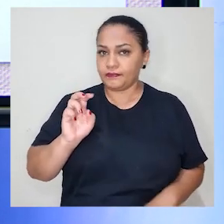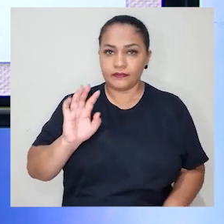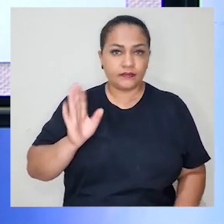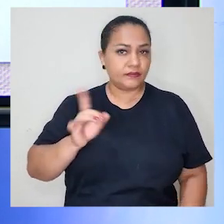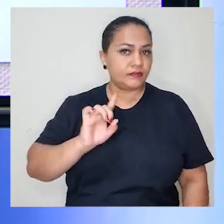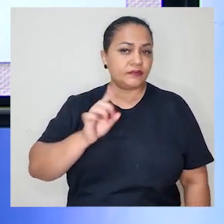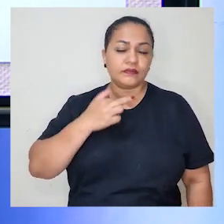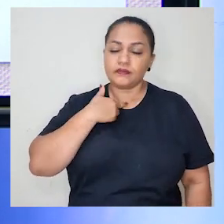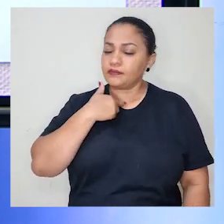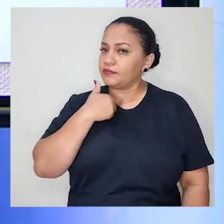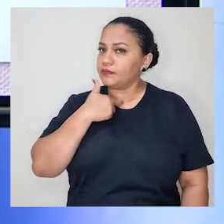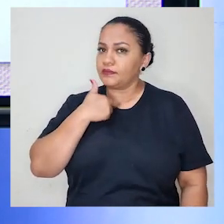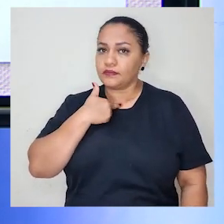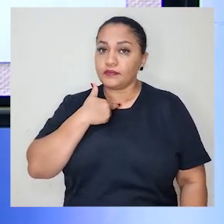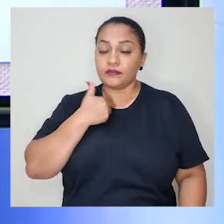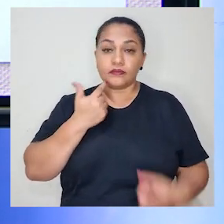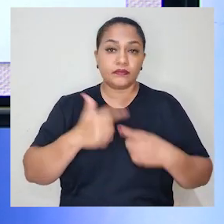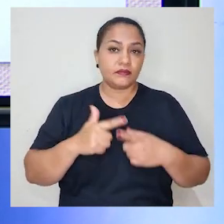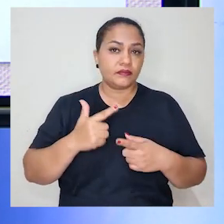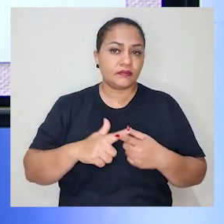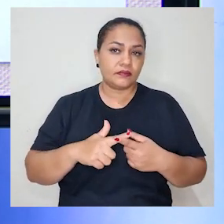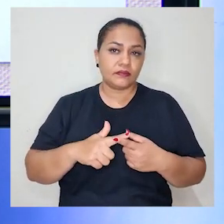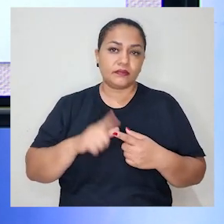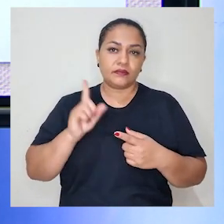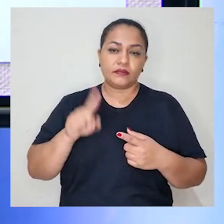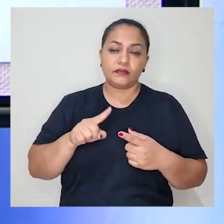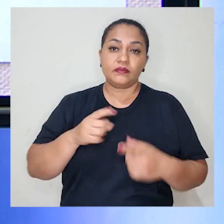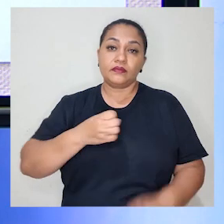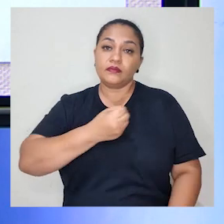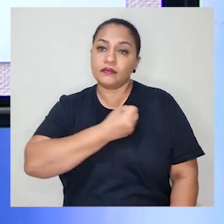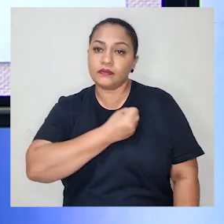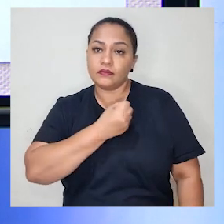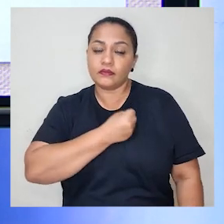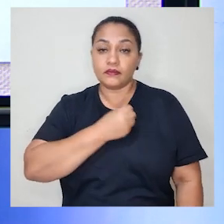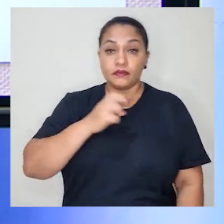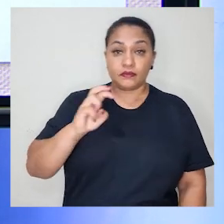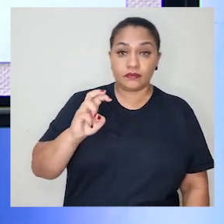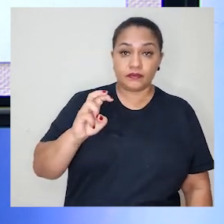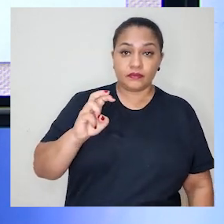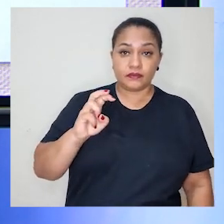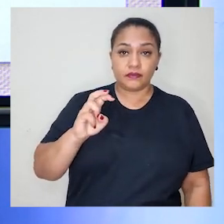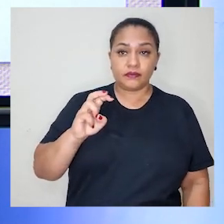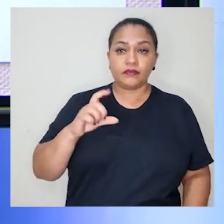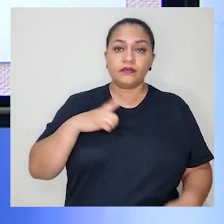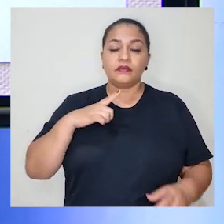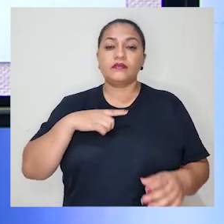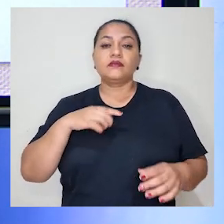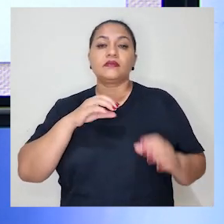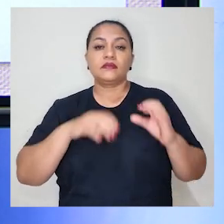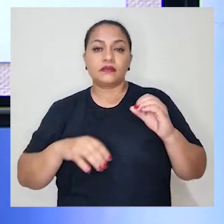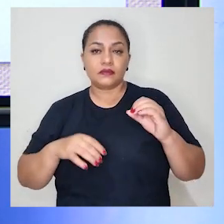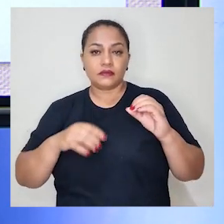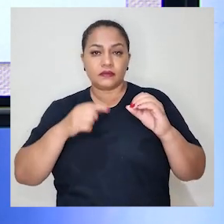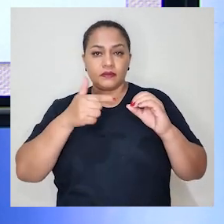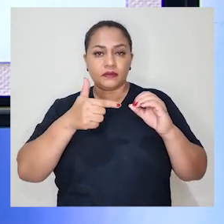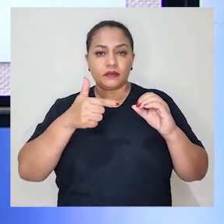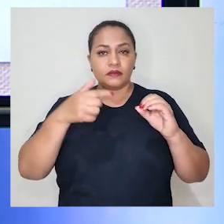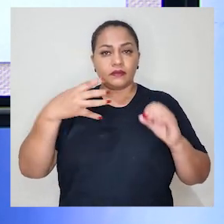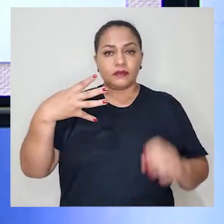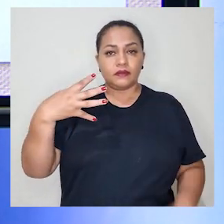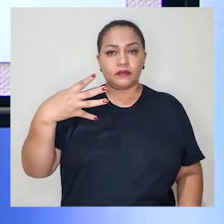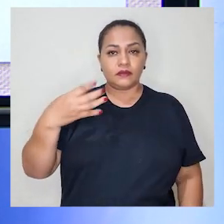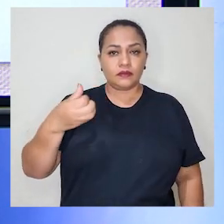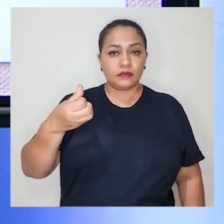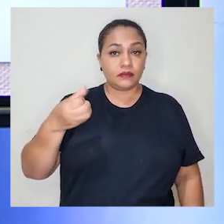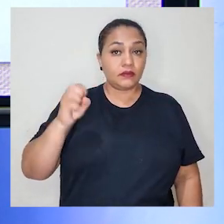pode ser a alternativa A, porque aqui é um número que termina em 5. Tem que terminar em 0, 2, 4,